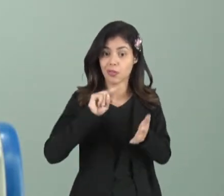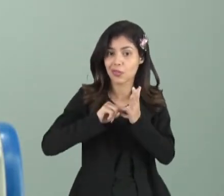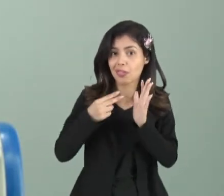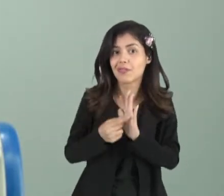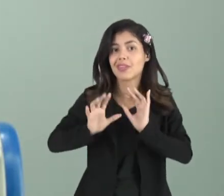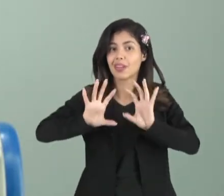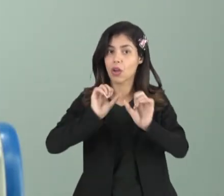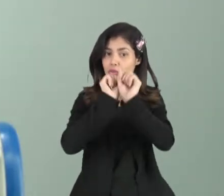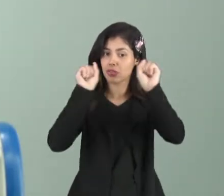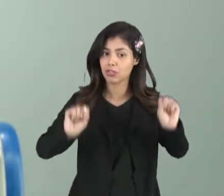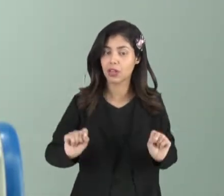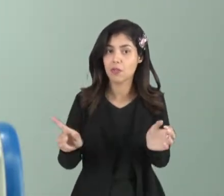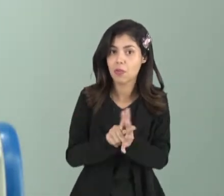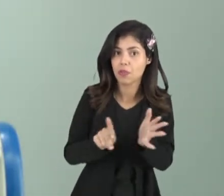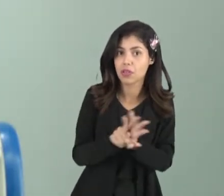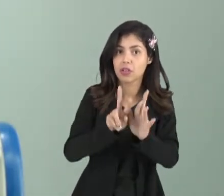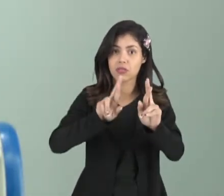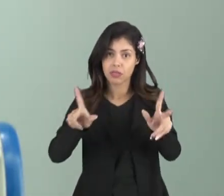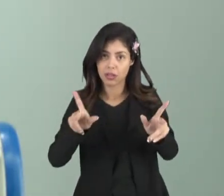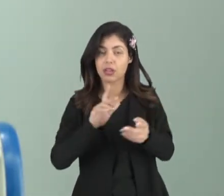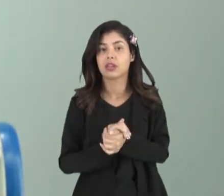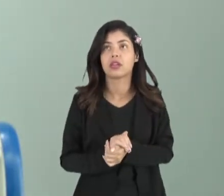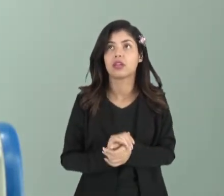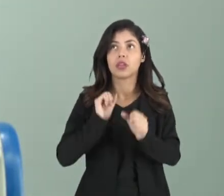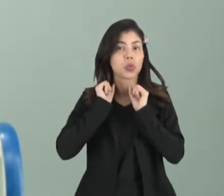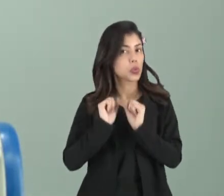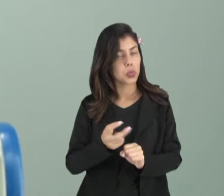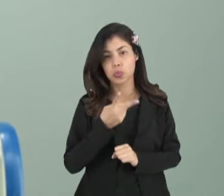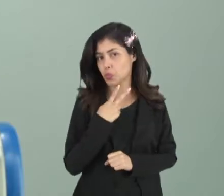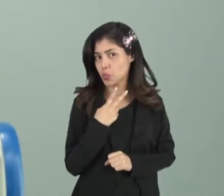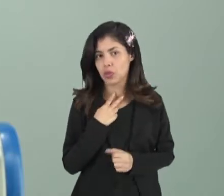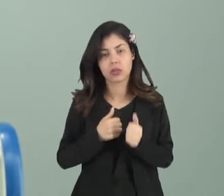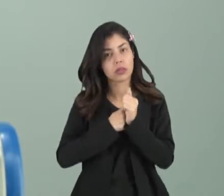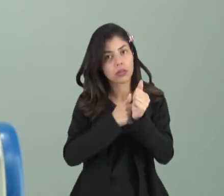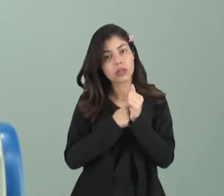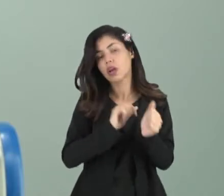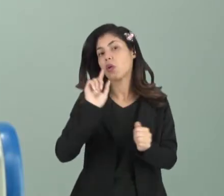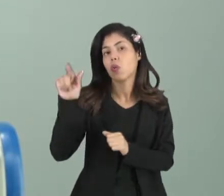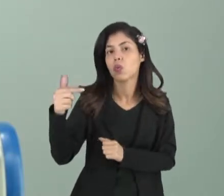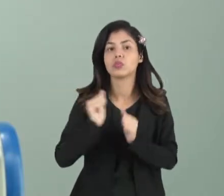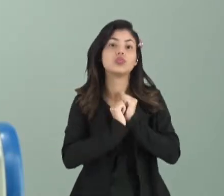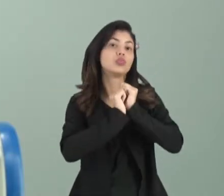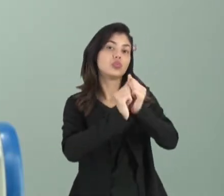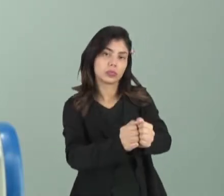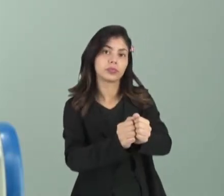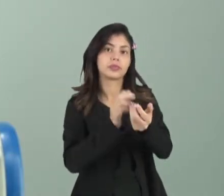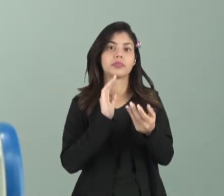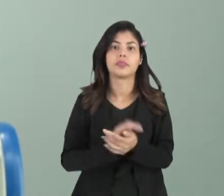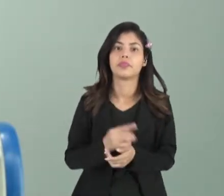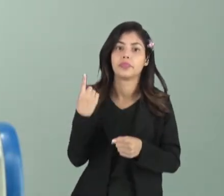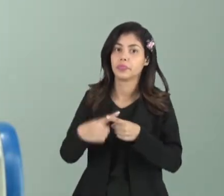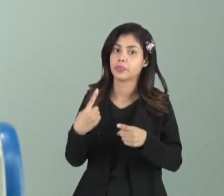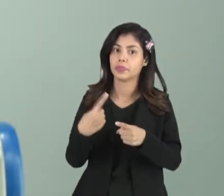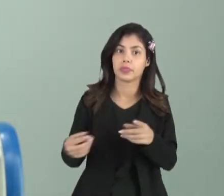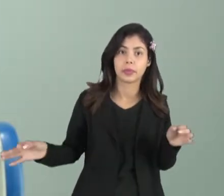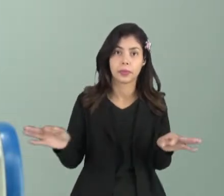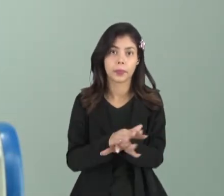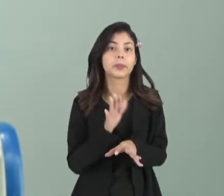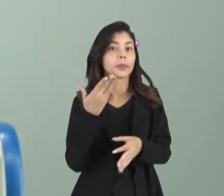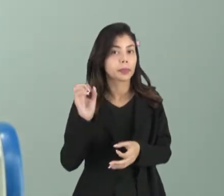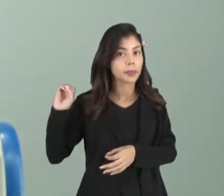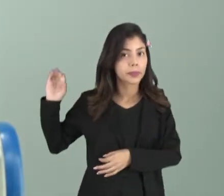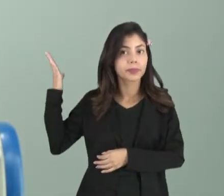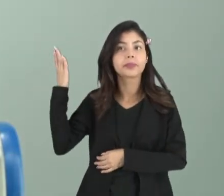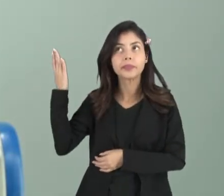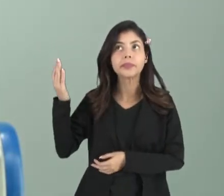quer dizer que os sistemas, por serem diferentes, que eles não podem caminhar ou trabalhar juntos, porque é exatamente o que